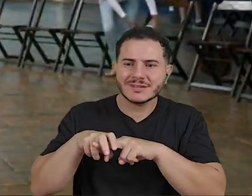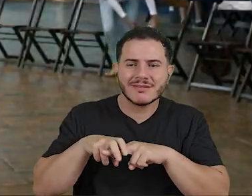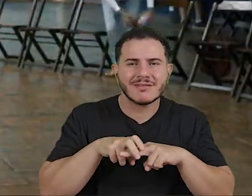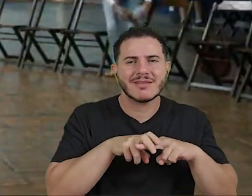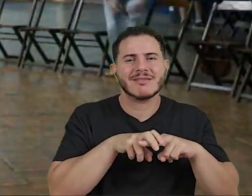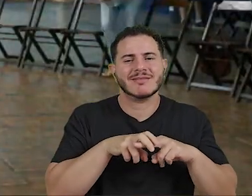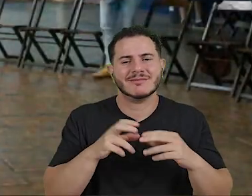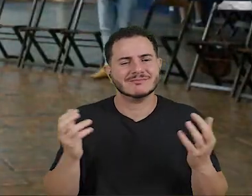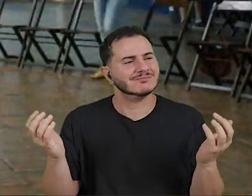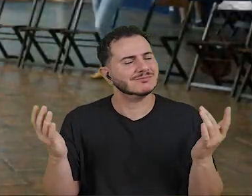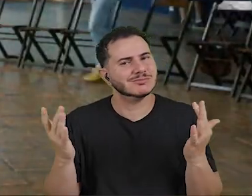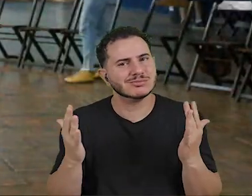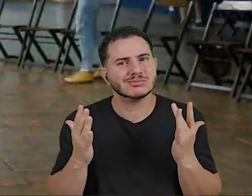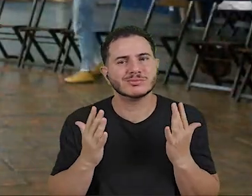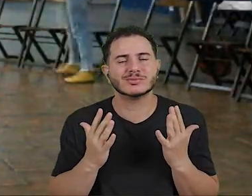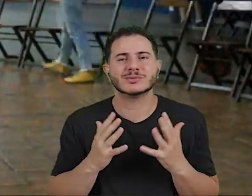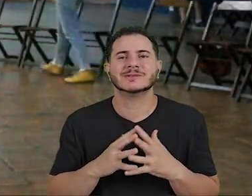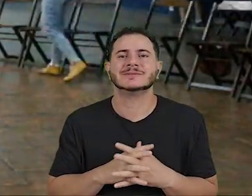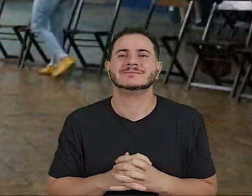assentos.